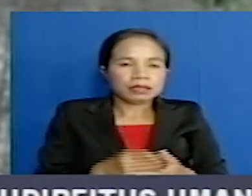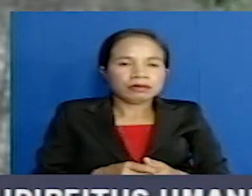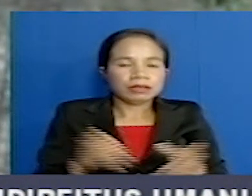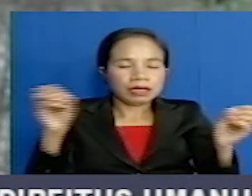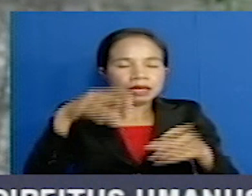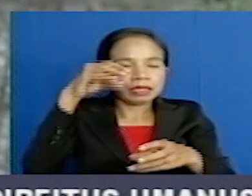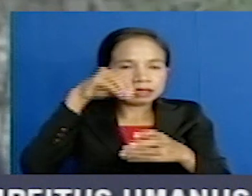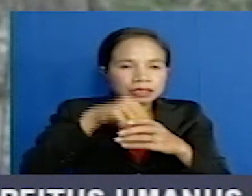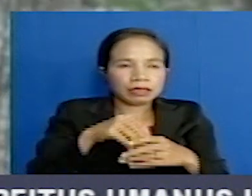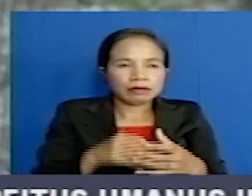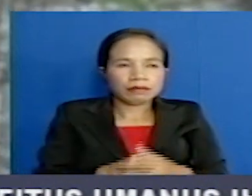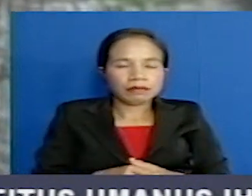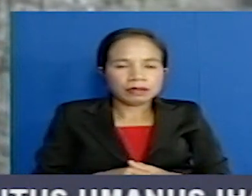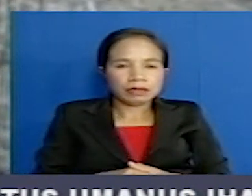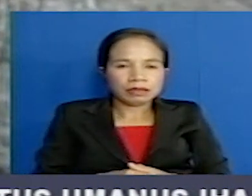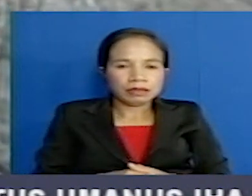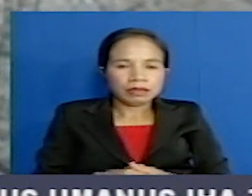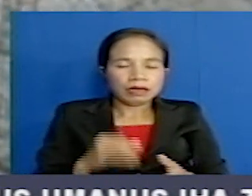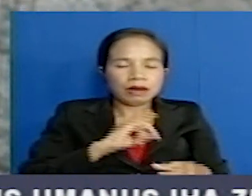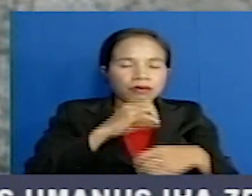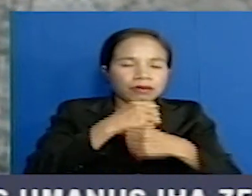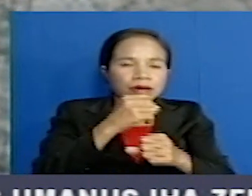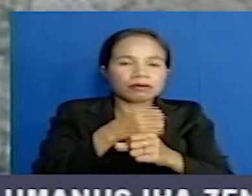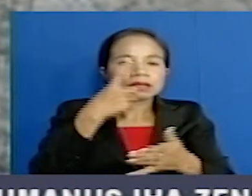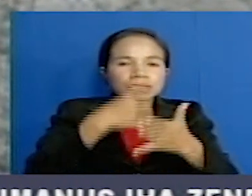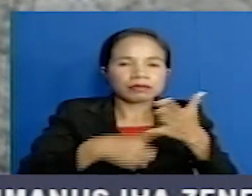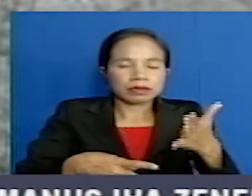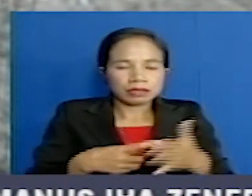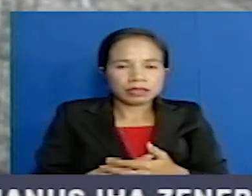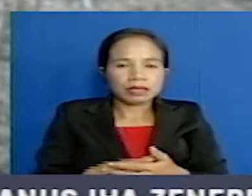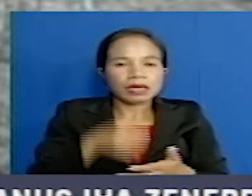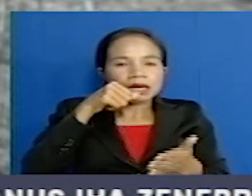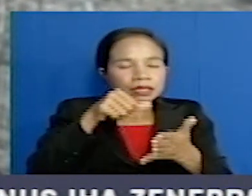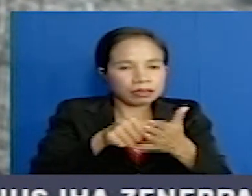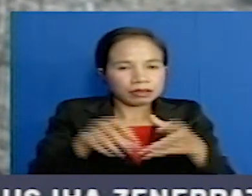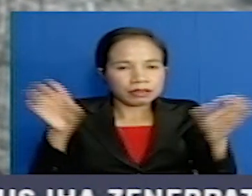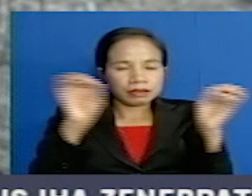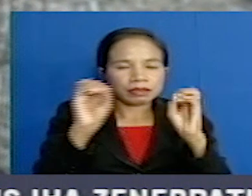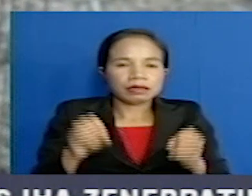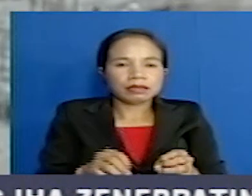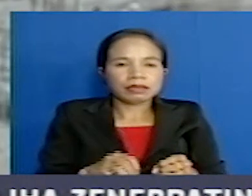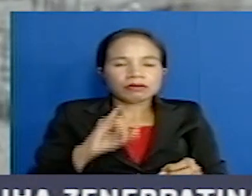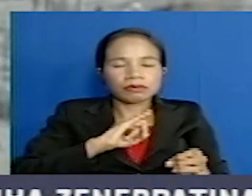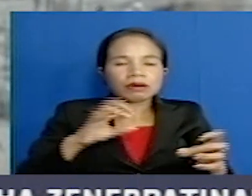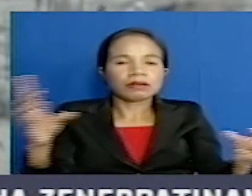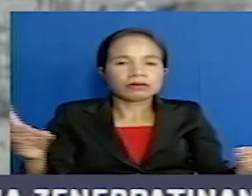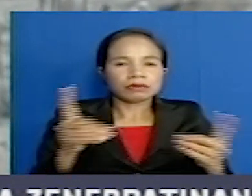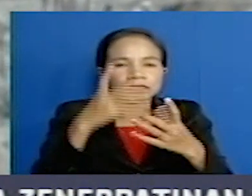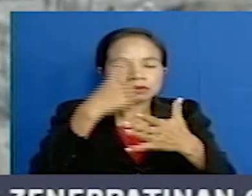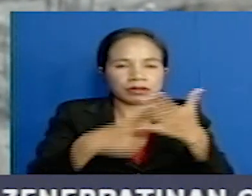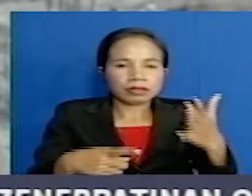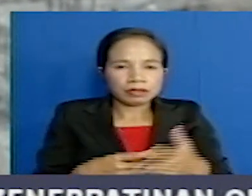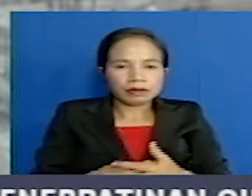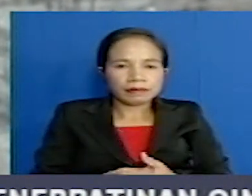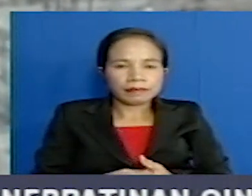da hawalo recurso en corbasa den nian quando ver carta de espaço nela ia. Hawalo recurso a sur saída.